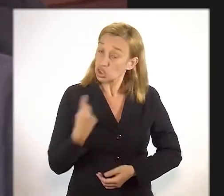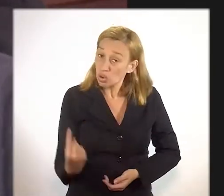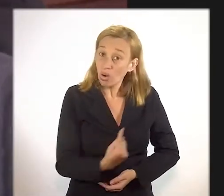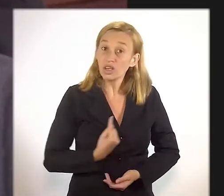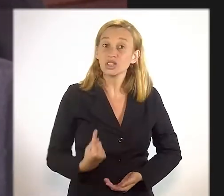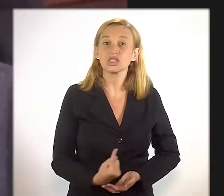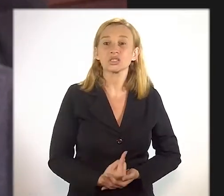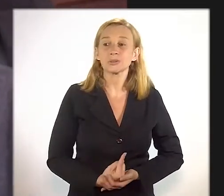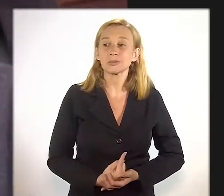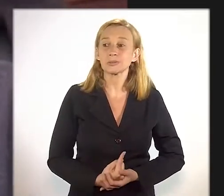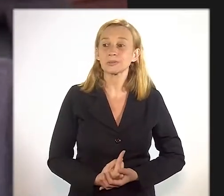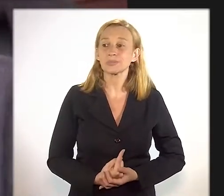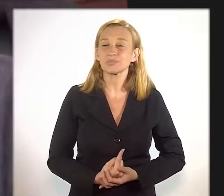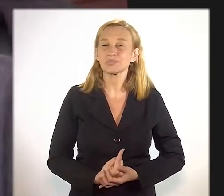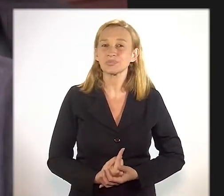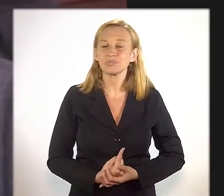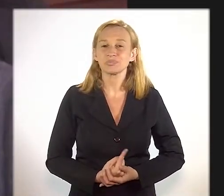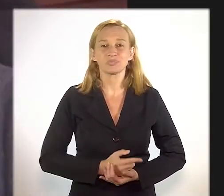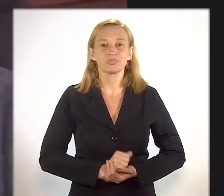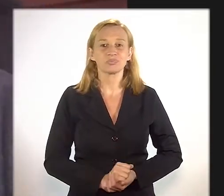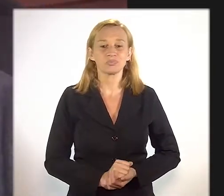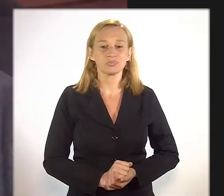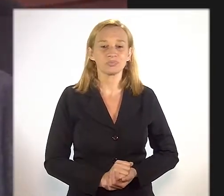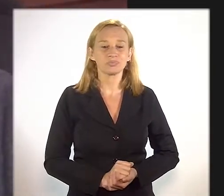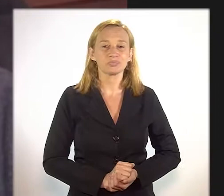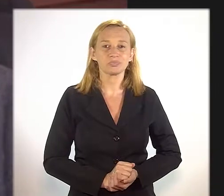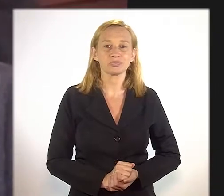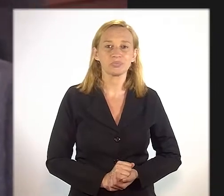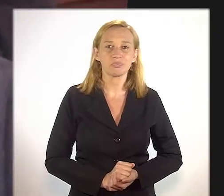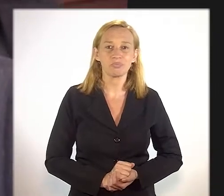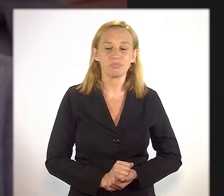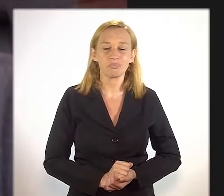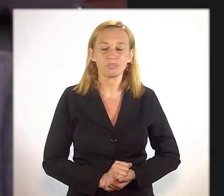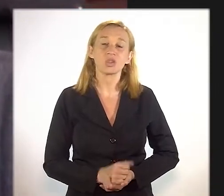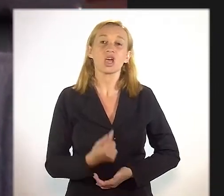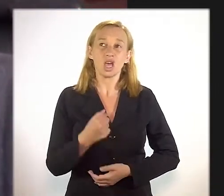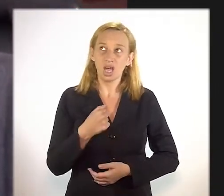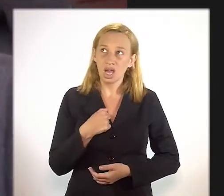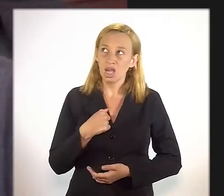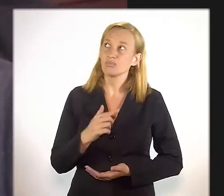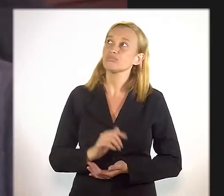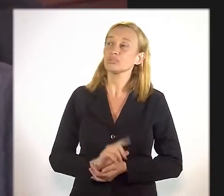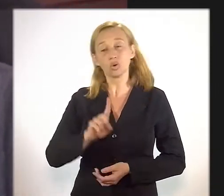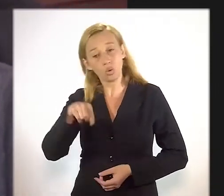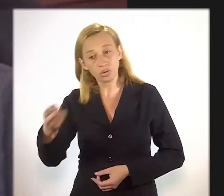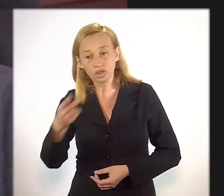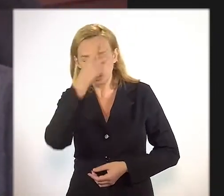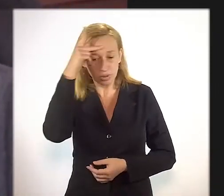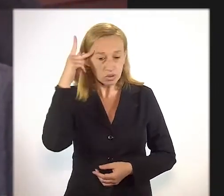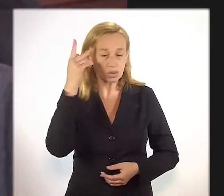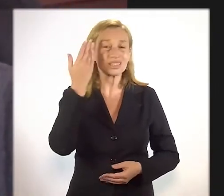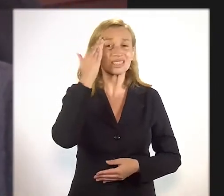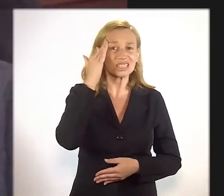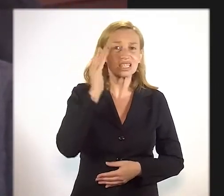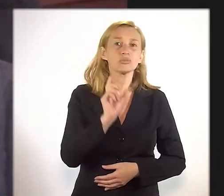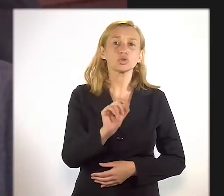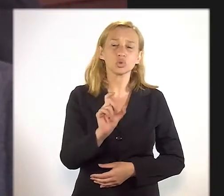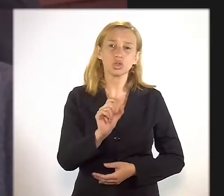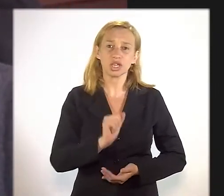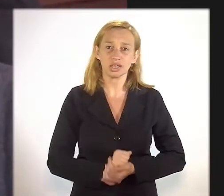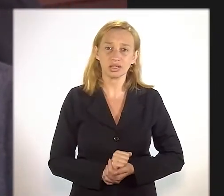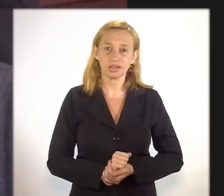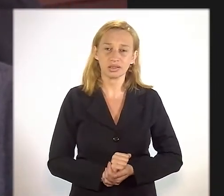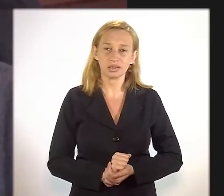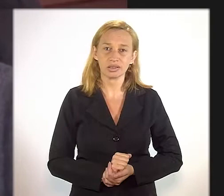E nós, em meados da década de 1970, quando eu digo nós, eu e mais duas professoras, compreendemos que